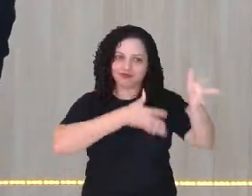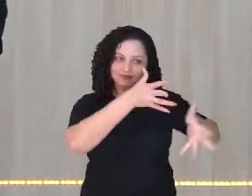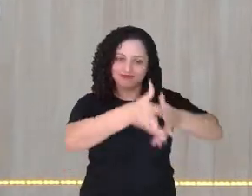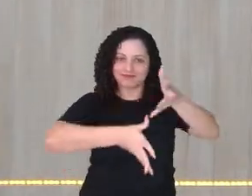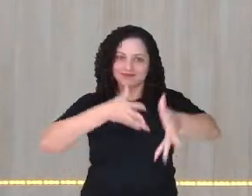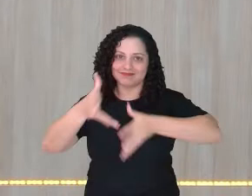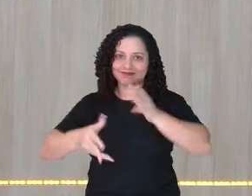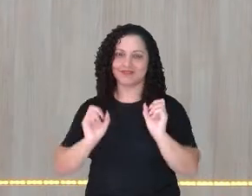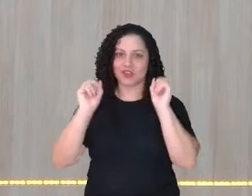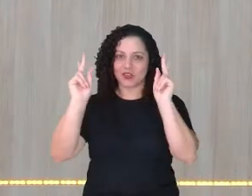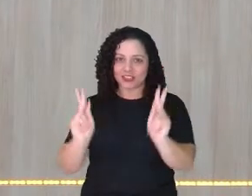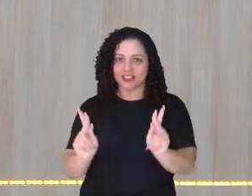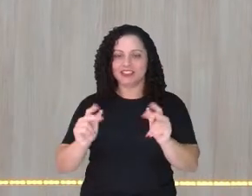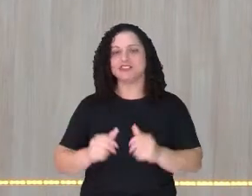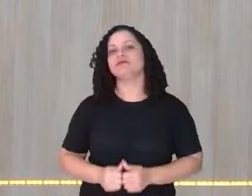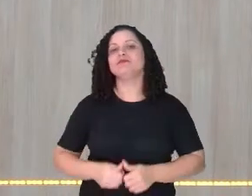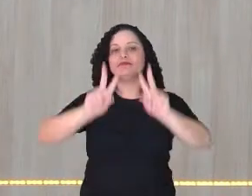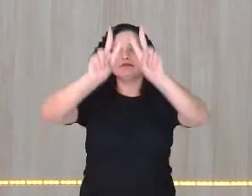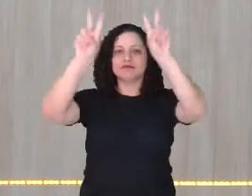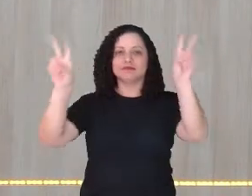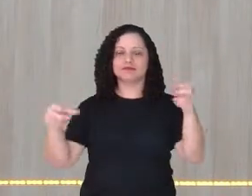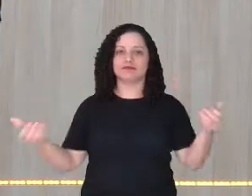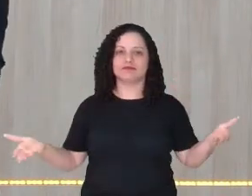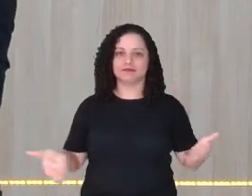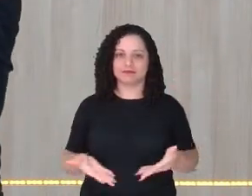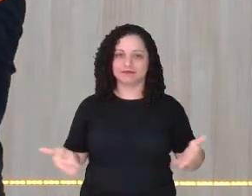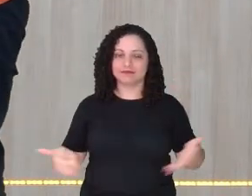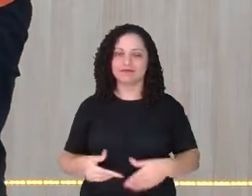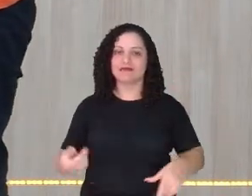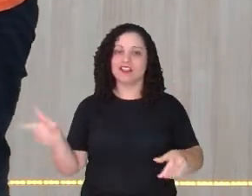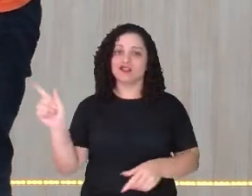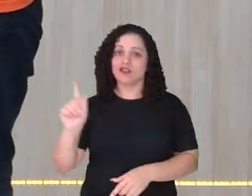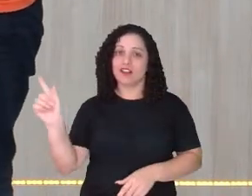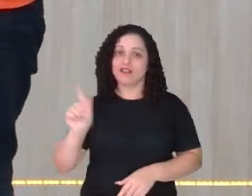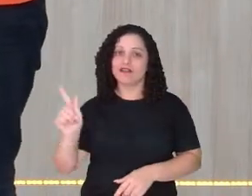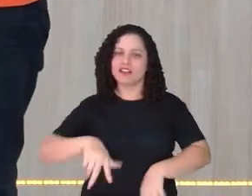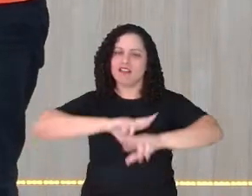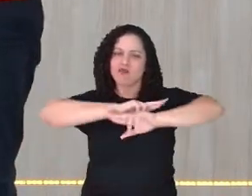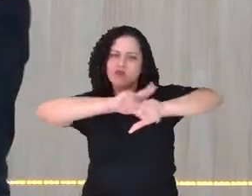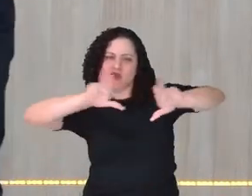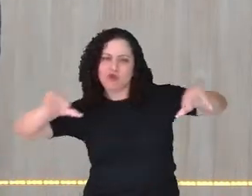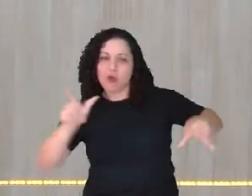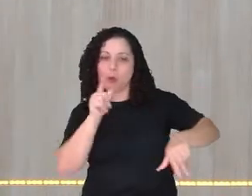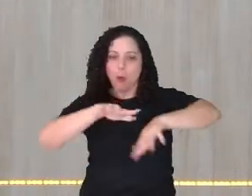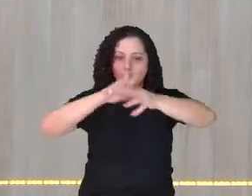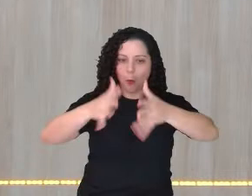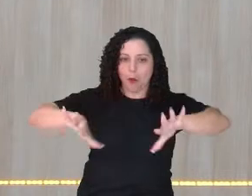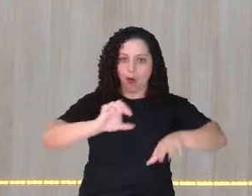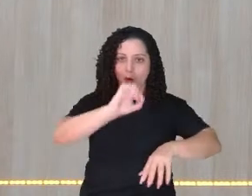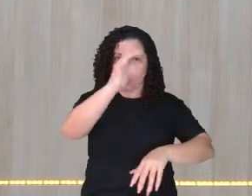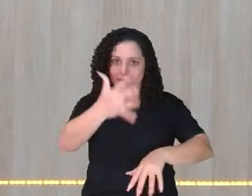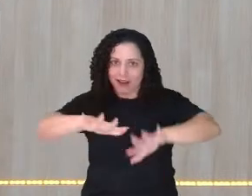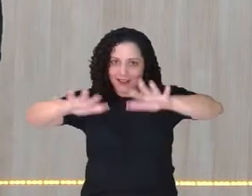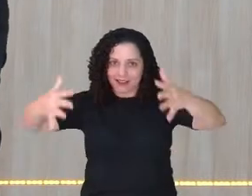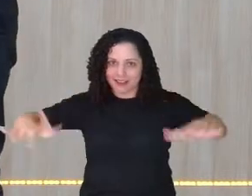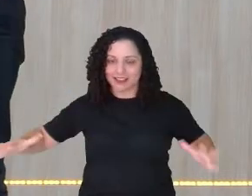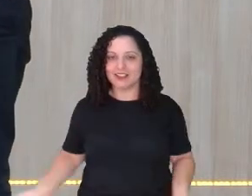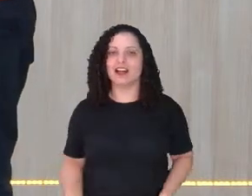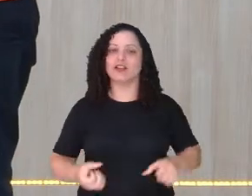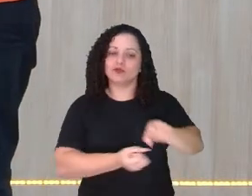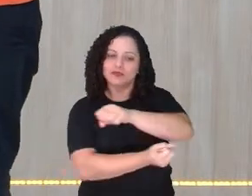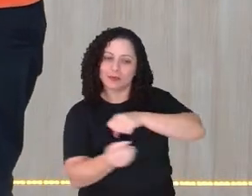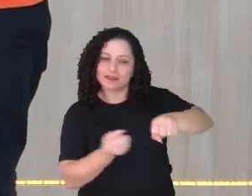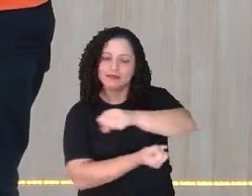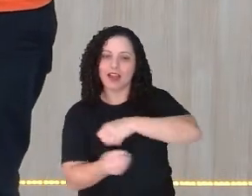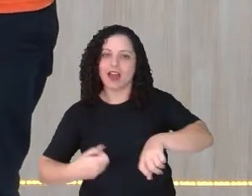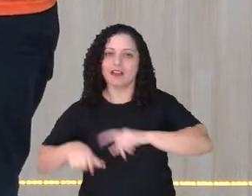Libras, ok? Tema da aula de hoje, Geografia, Biodiversidade na Oceania, Sustentabilidade,